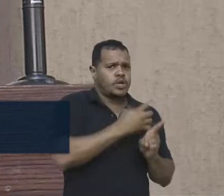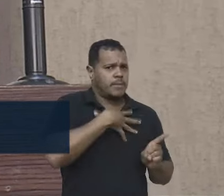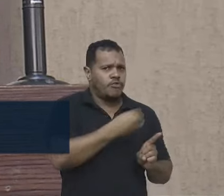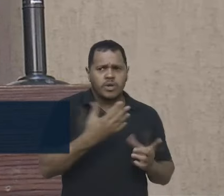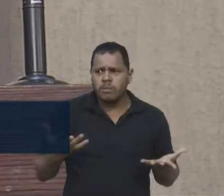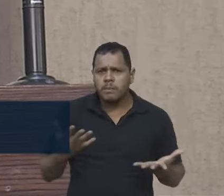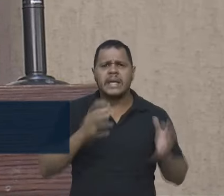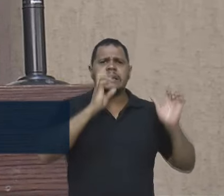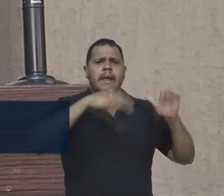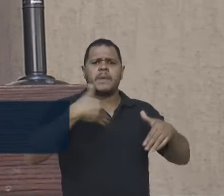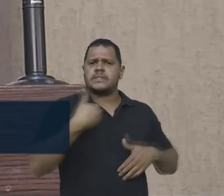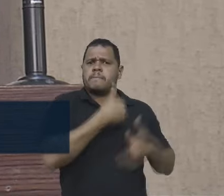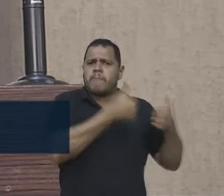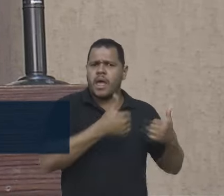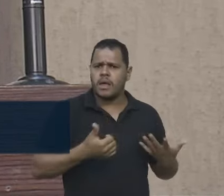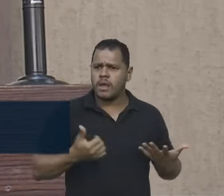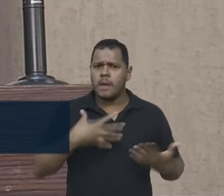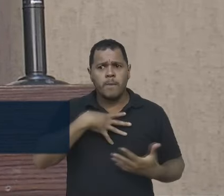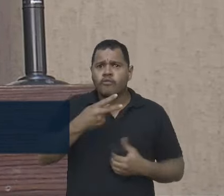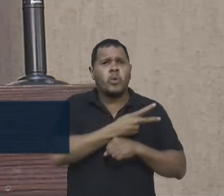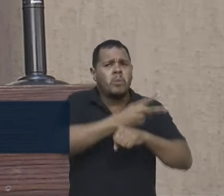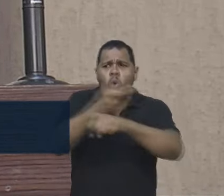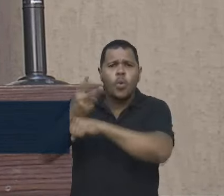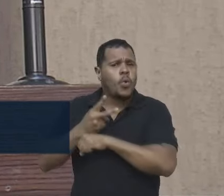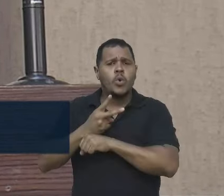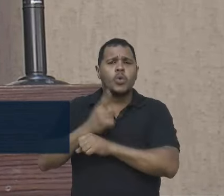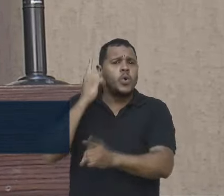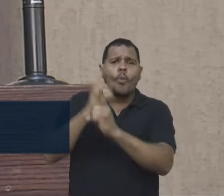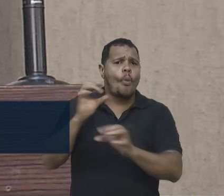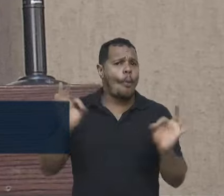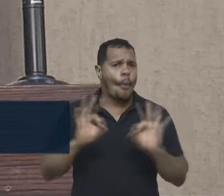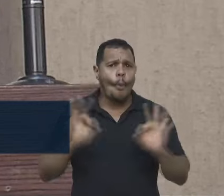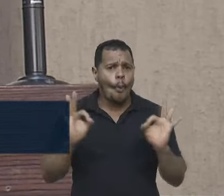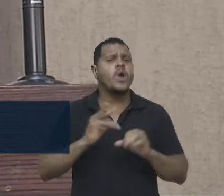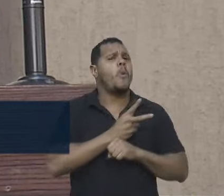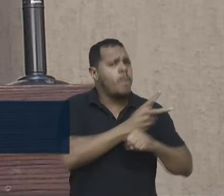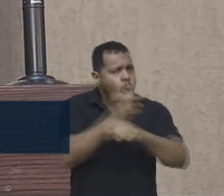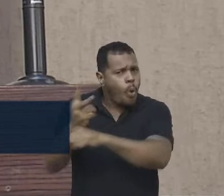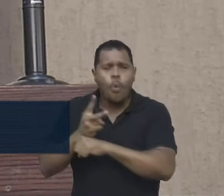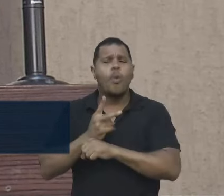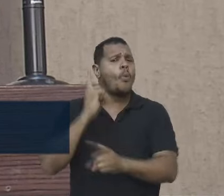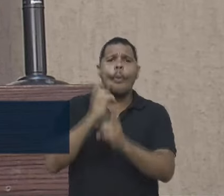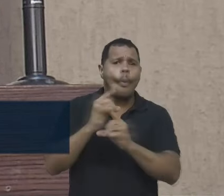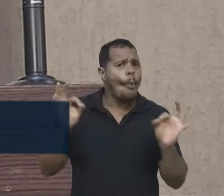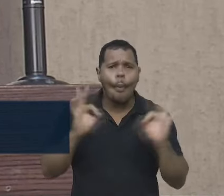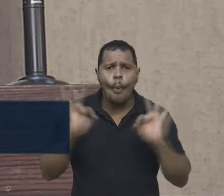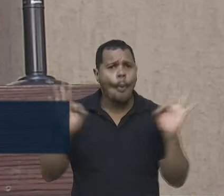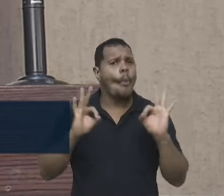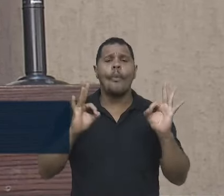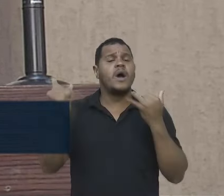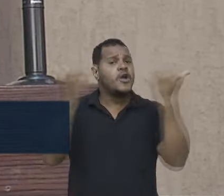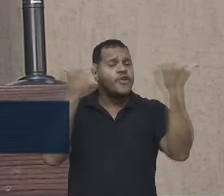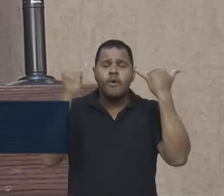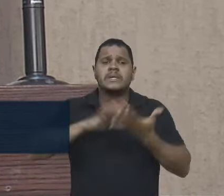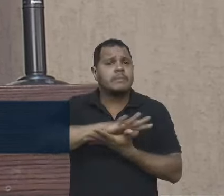o meu filho está bem se eu tenho procurado ele se eu tenho buscado por ele se eu não tenho uma notícia